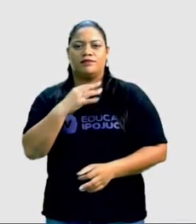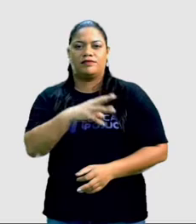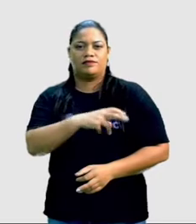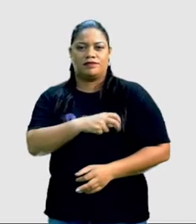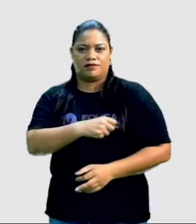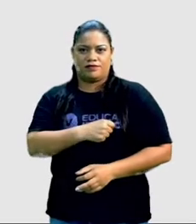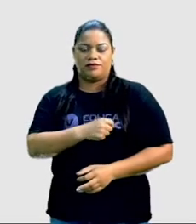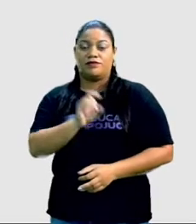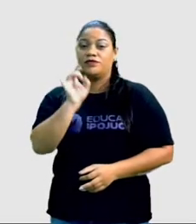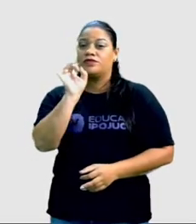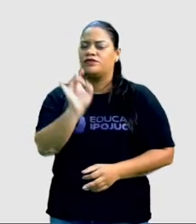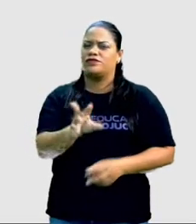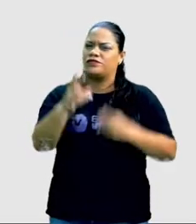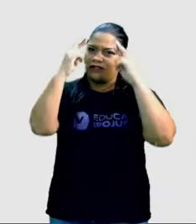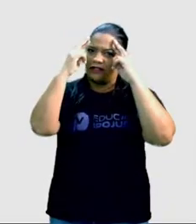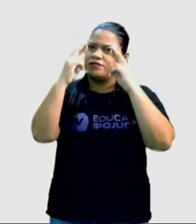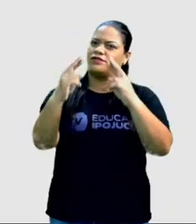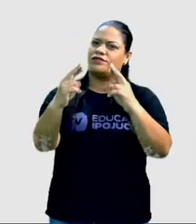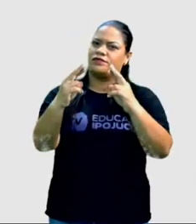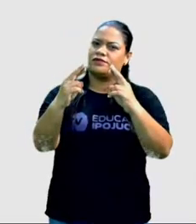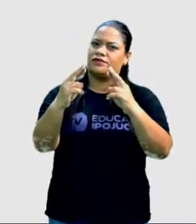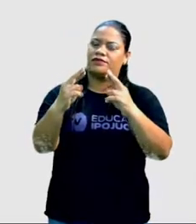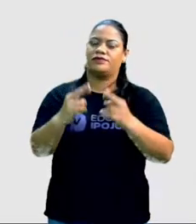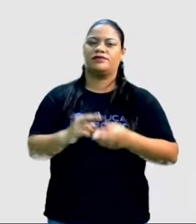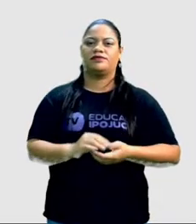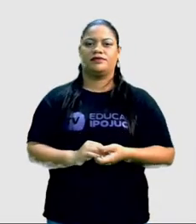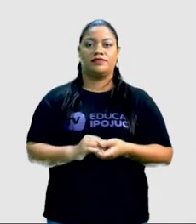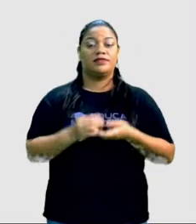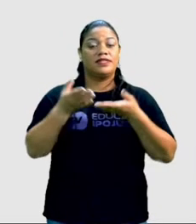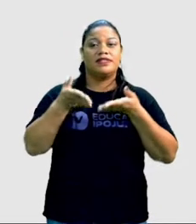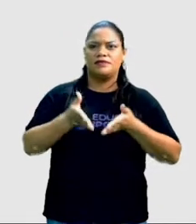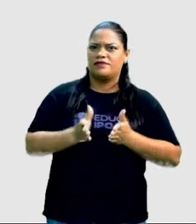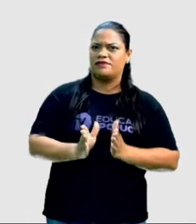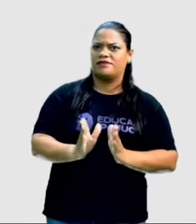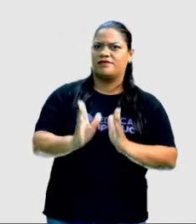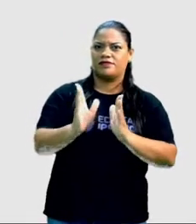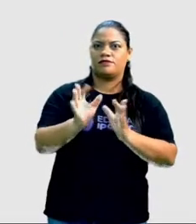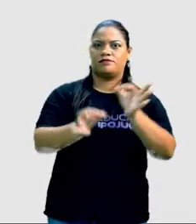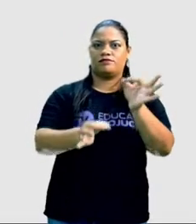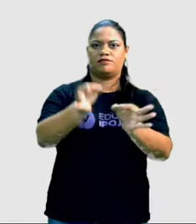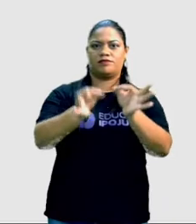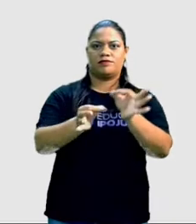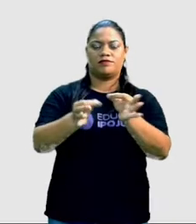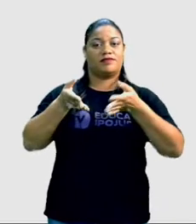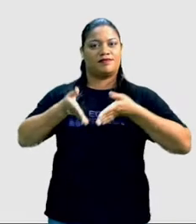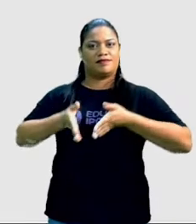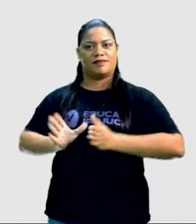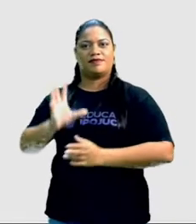seja pelo menos respeito. Há quem nasceu para julgar e há quem nasceu para.